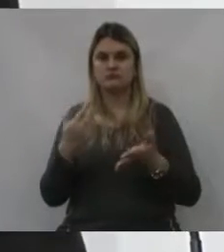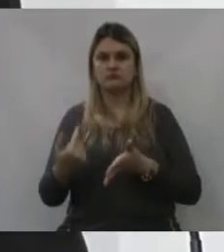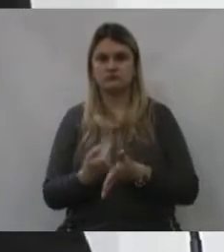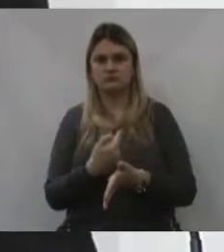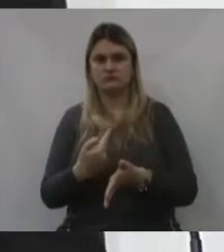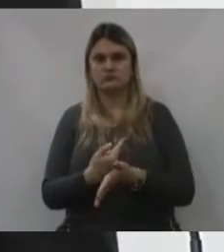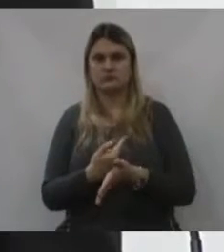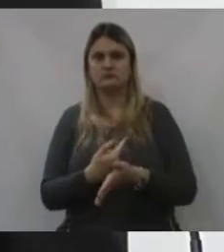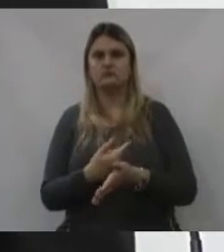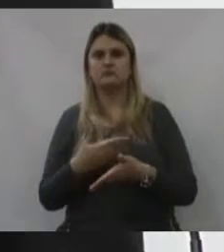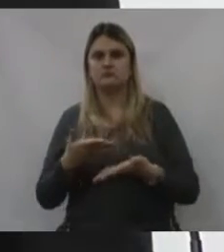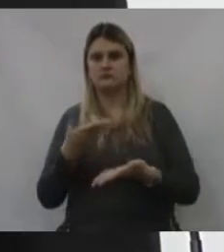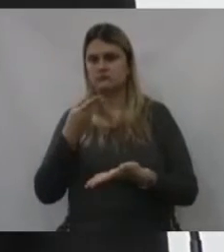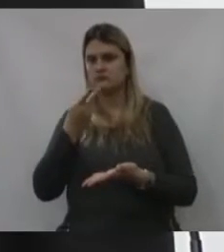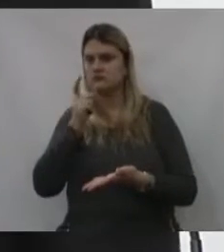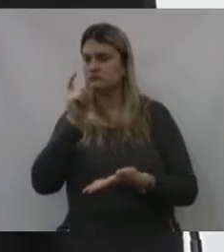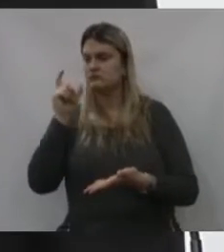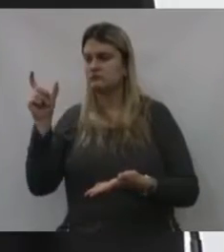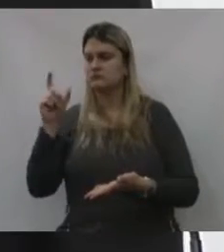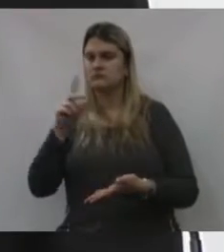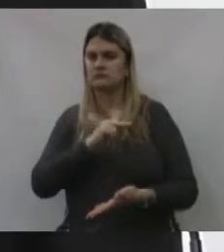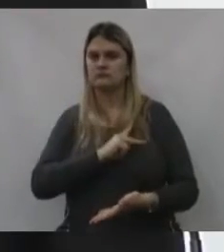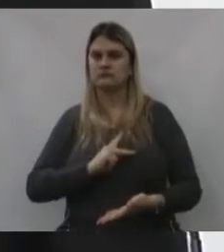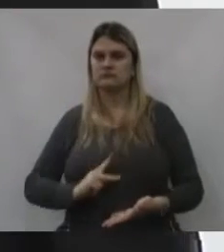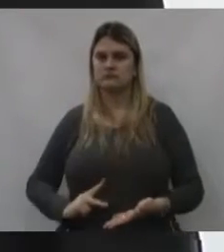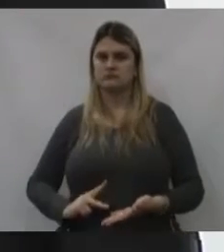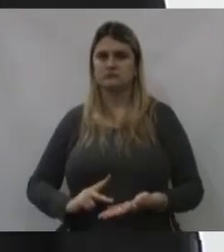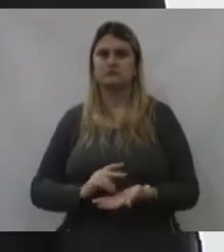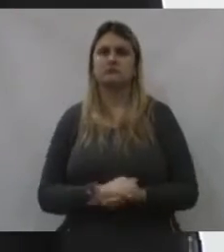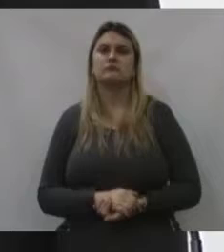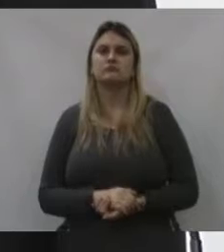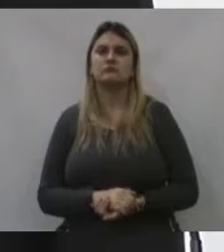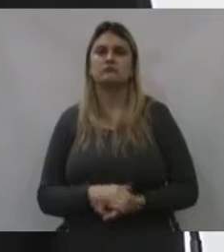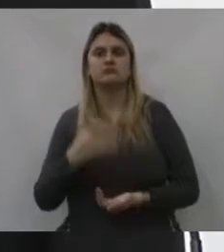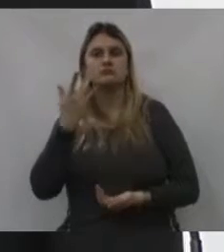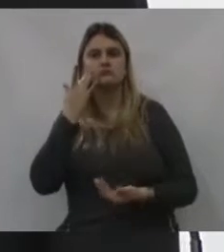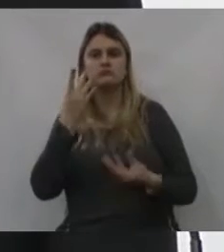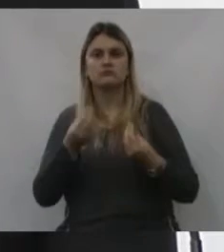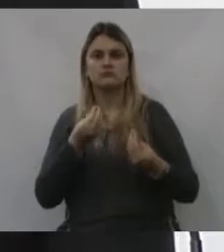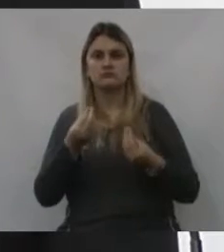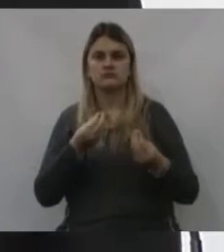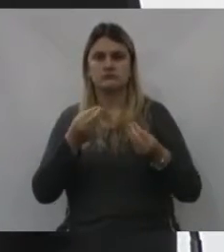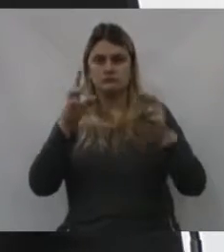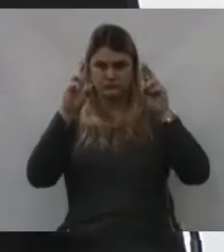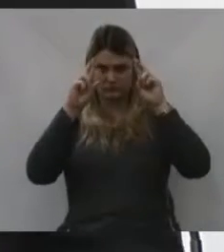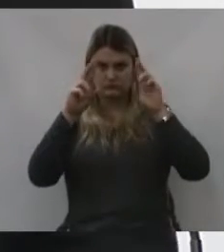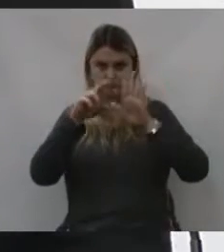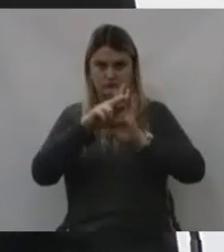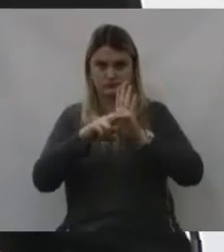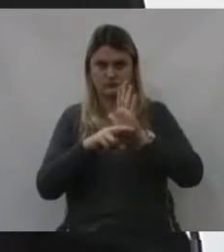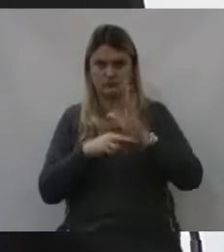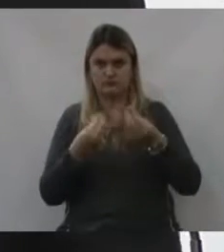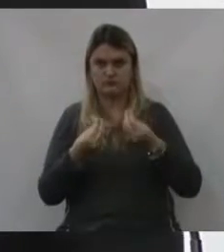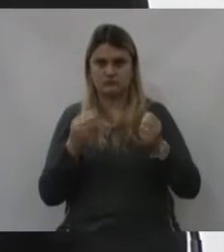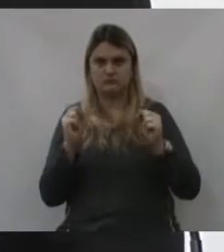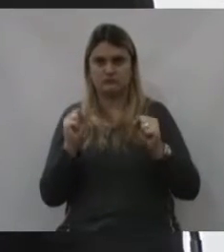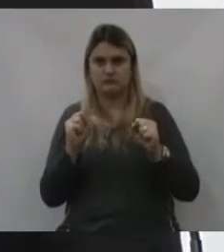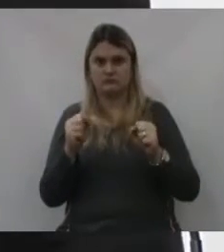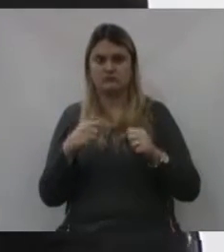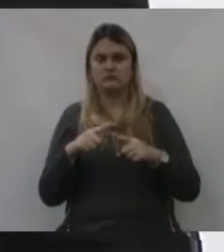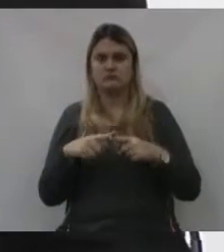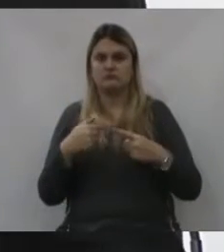quiser perguntar, eu passo a palavra para o presidente. Não sei como é que é o regimento e